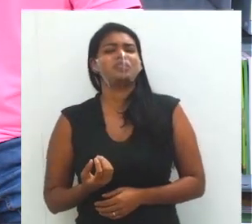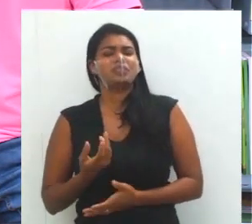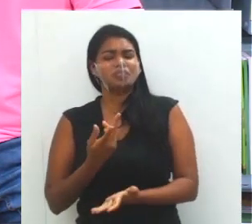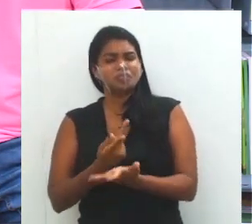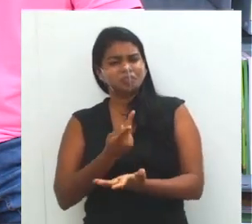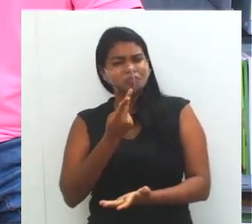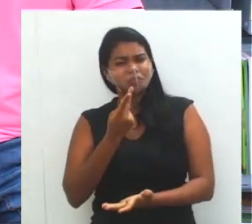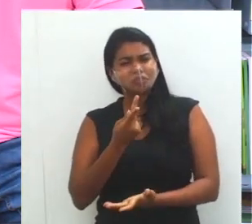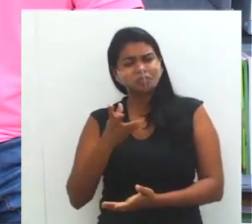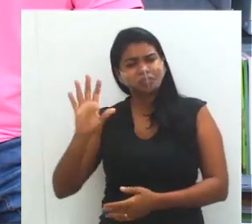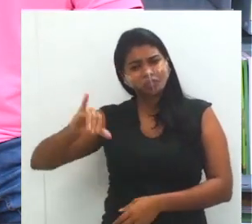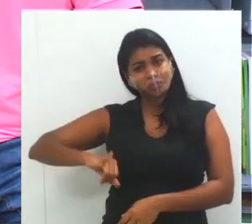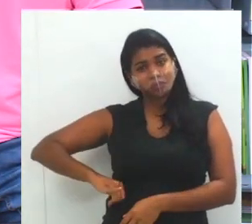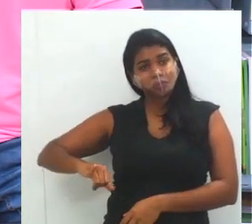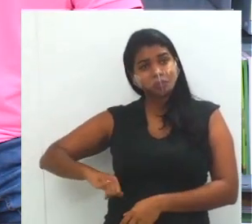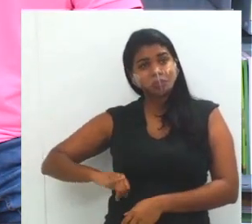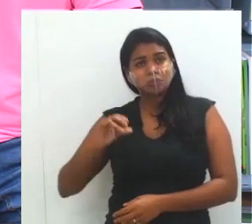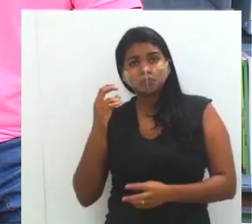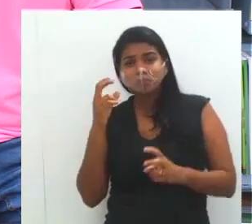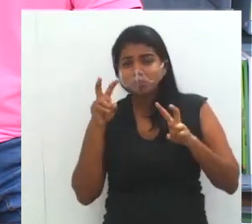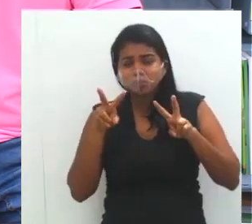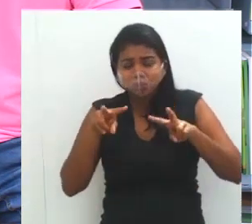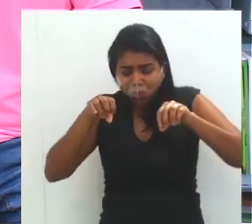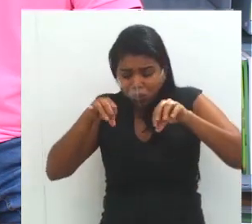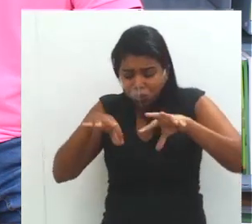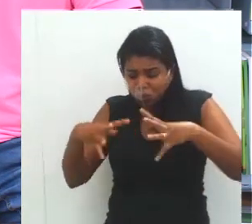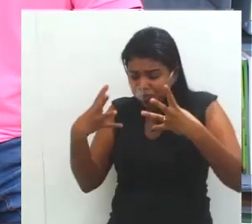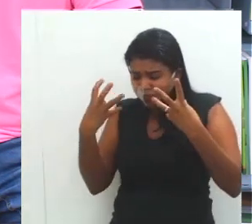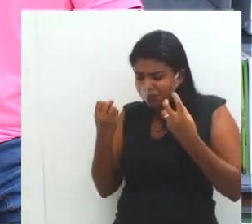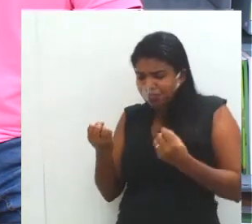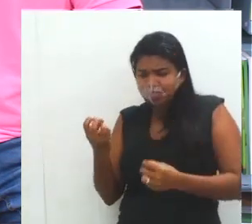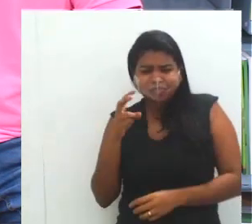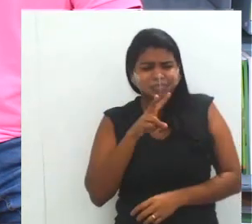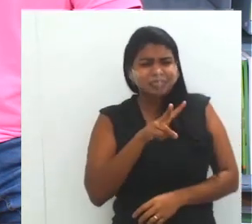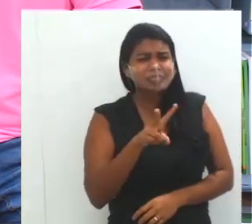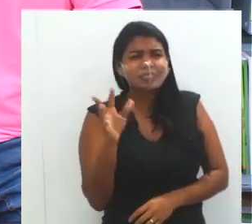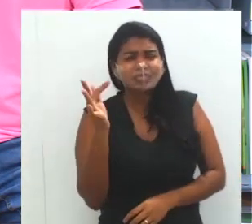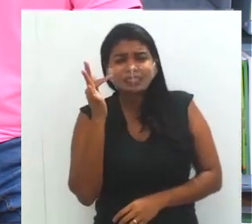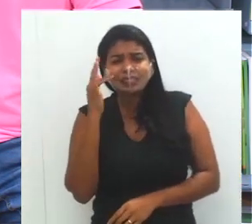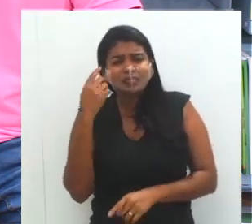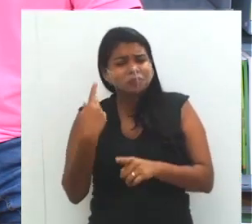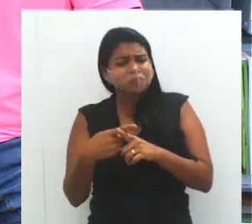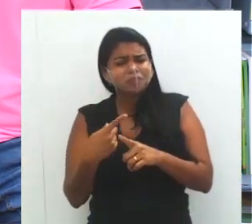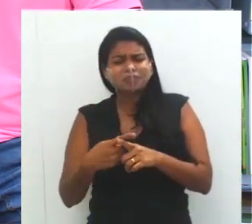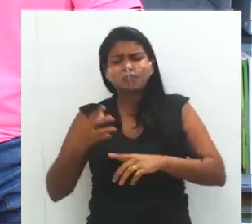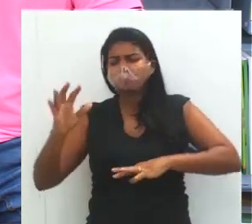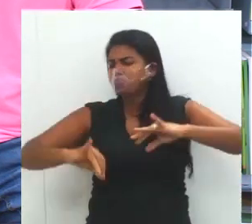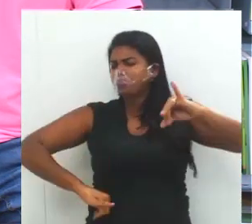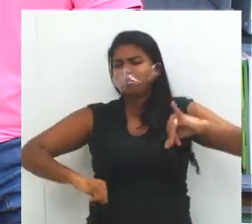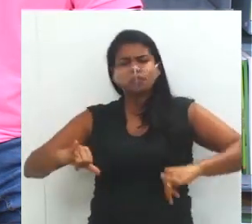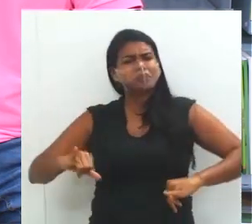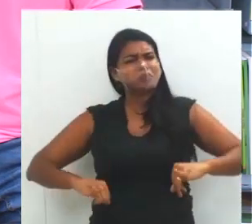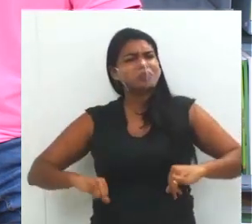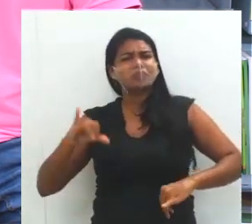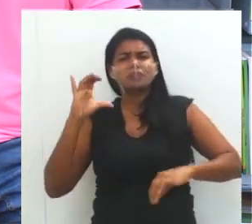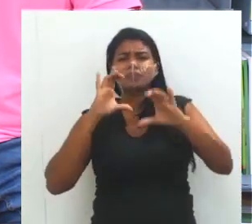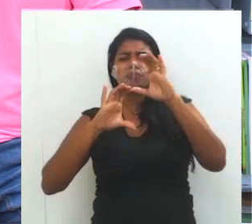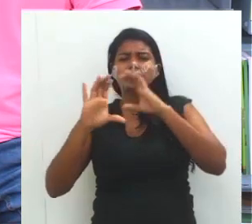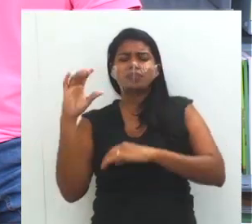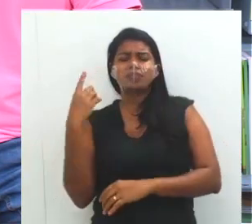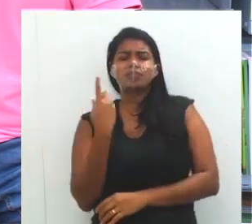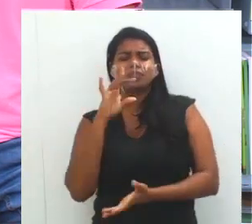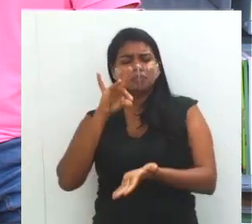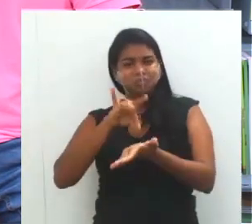do Nordeste, quando ele diz que ele olhou, ele viu a seca, certo? A seca do Nordeste, por que tamanha judiação? Isso canta a